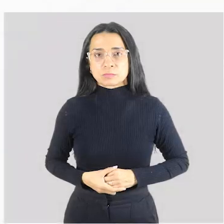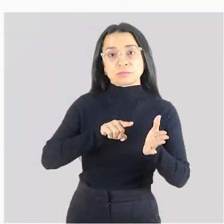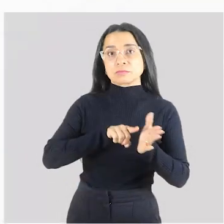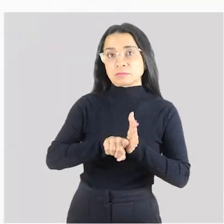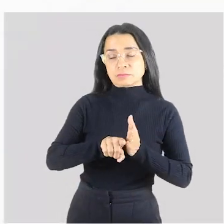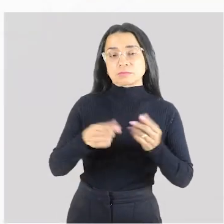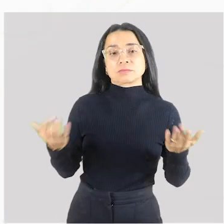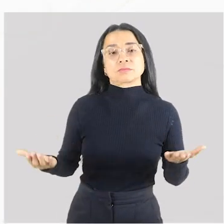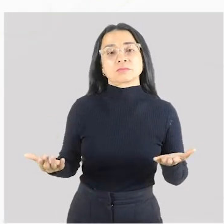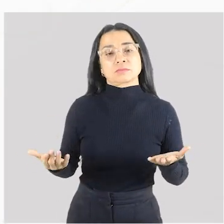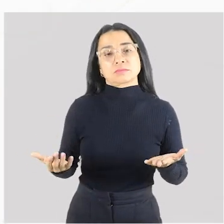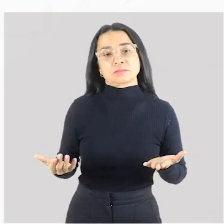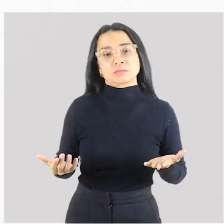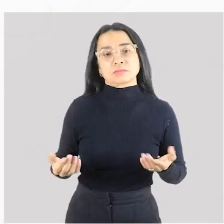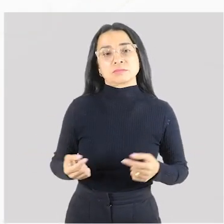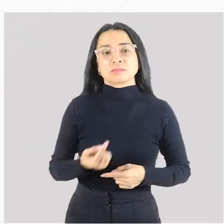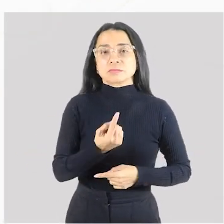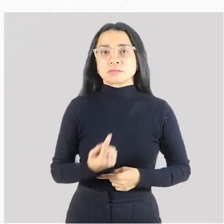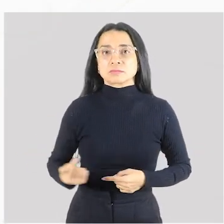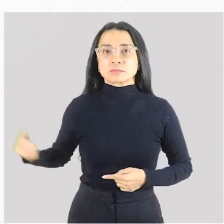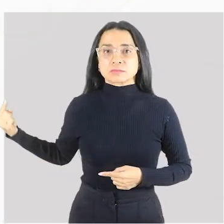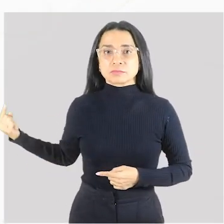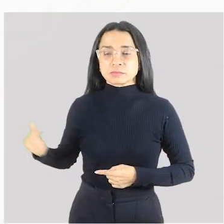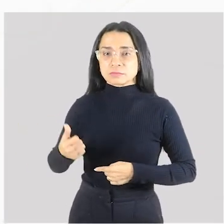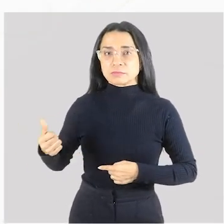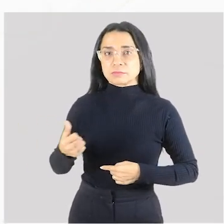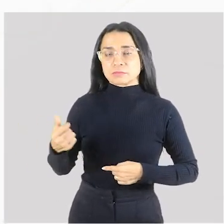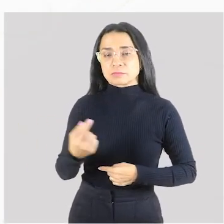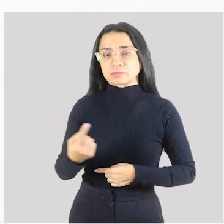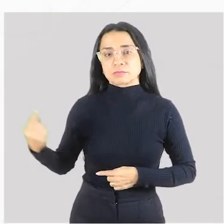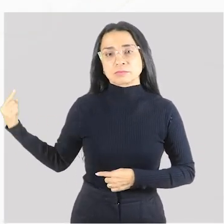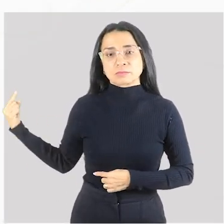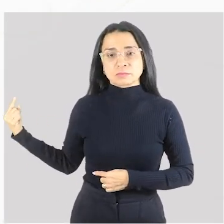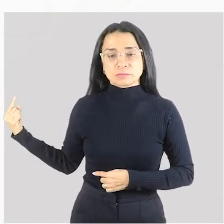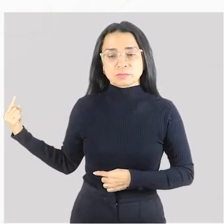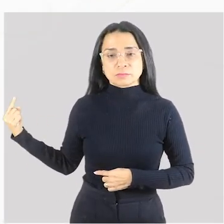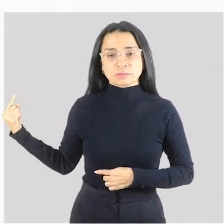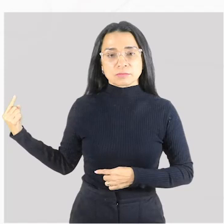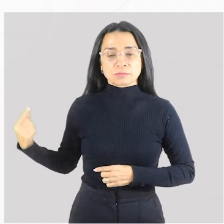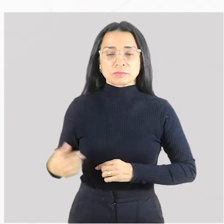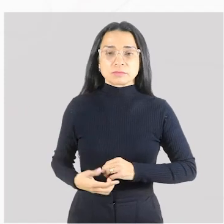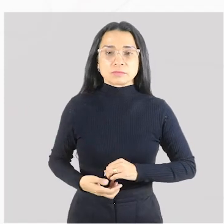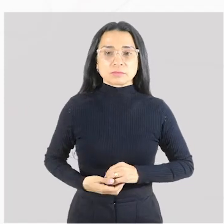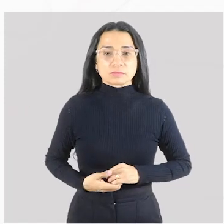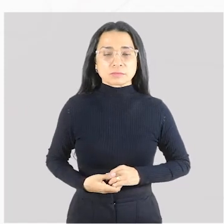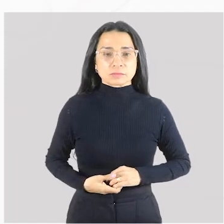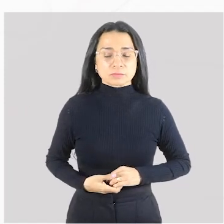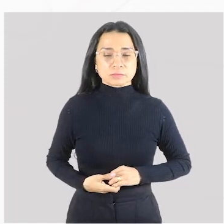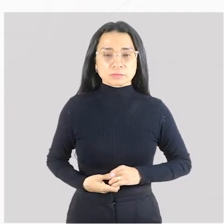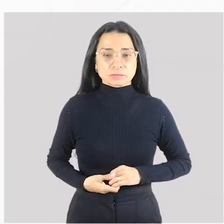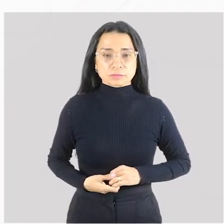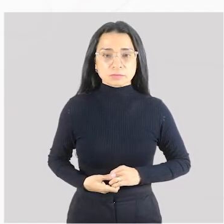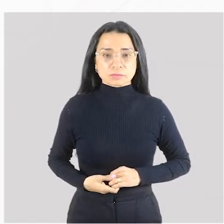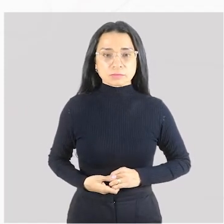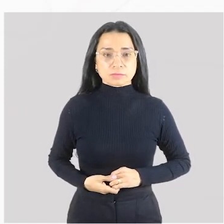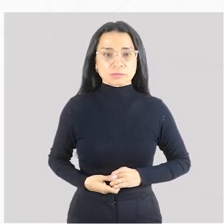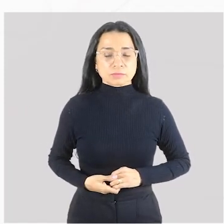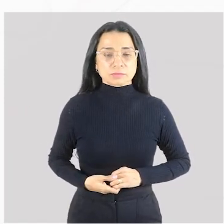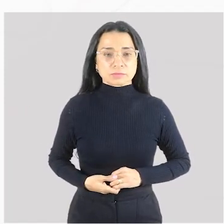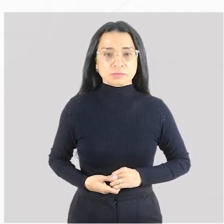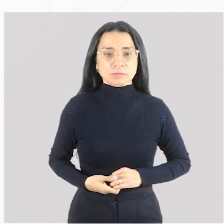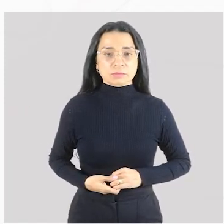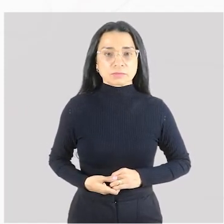lá. Aplica-se um capital de 50 mil a juros compostos em taxa